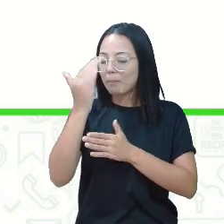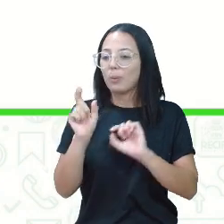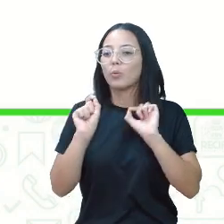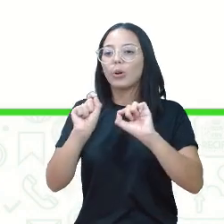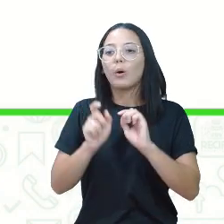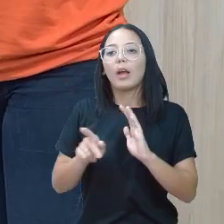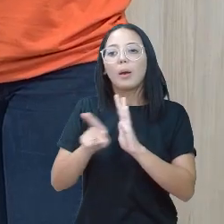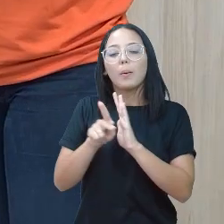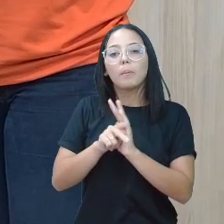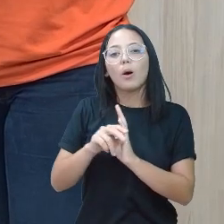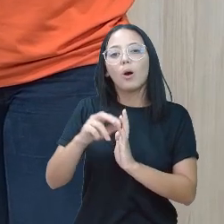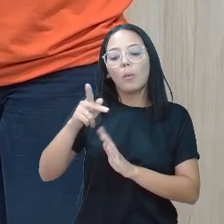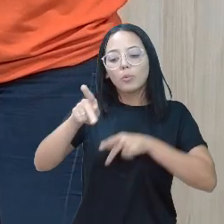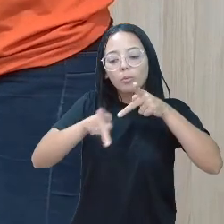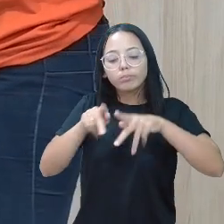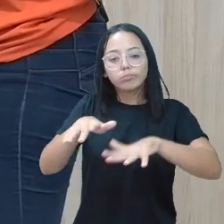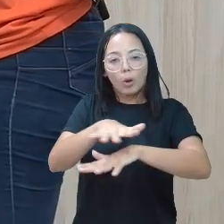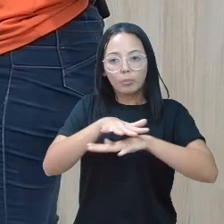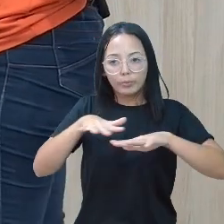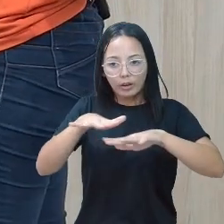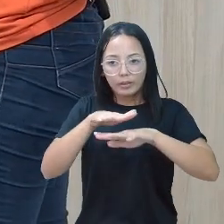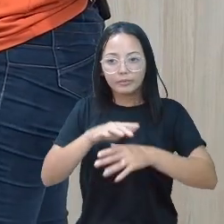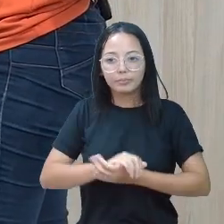que popular.